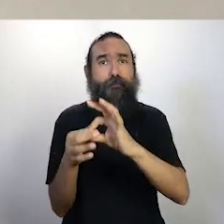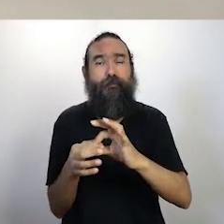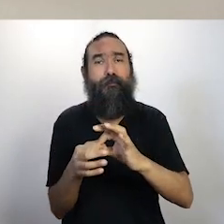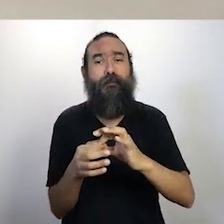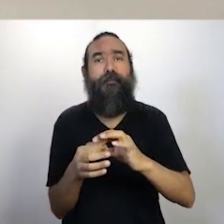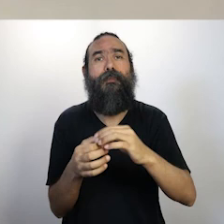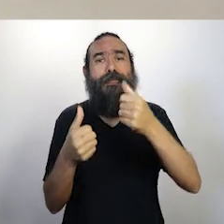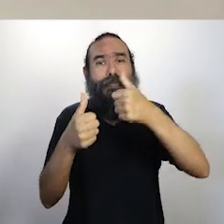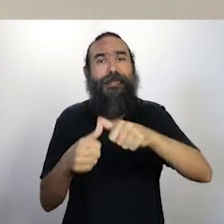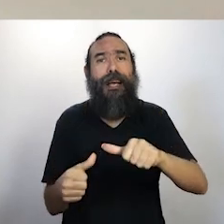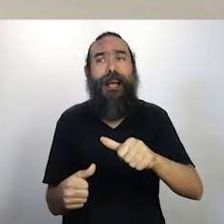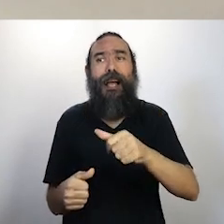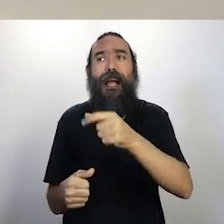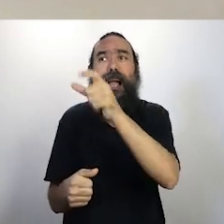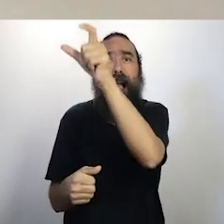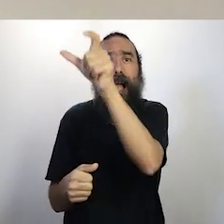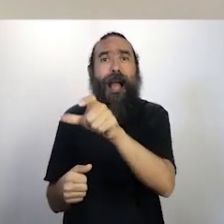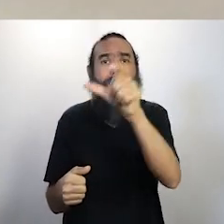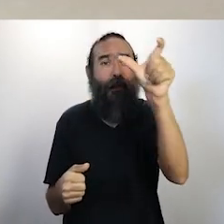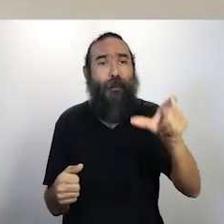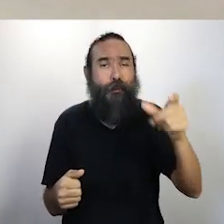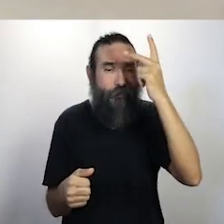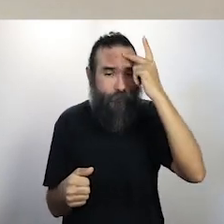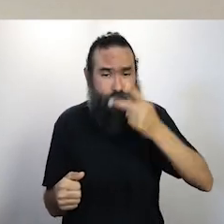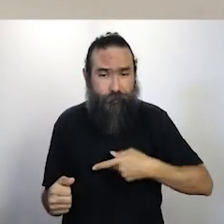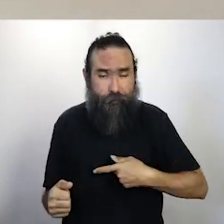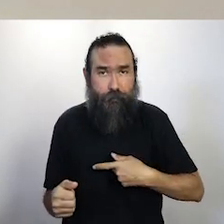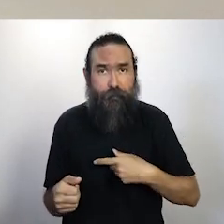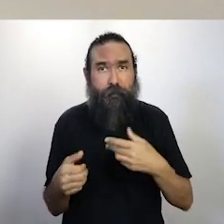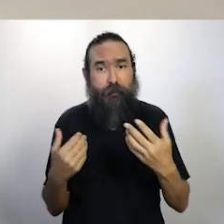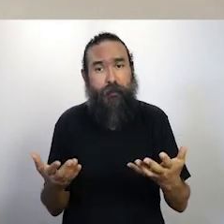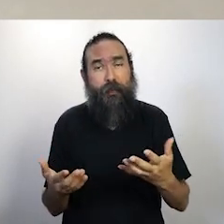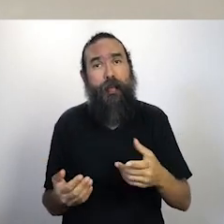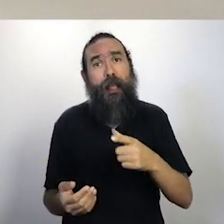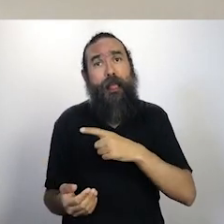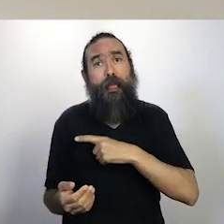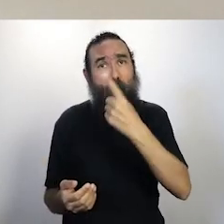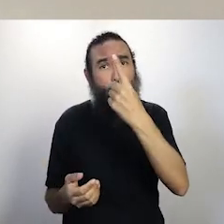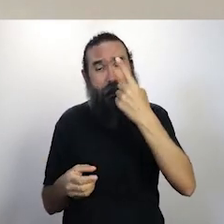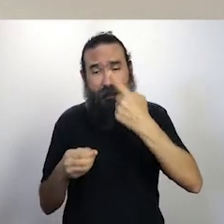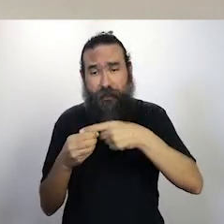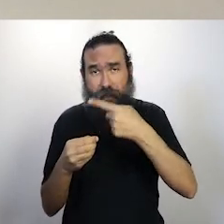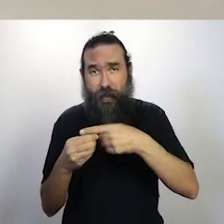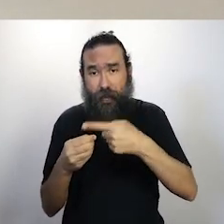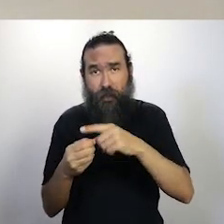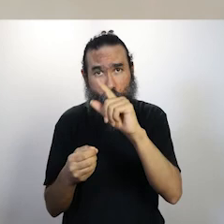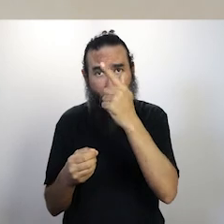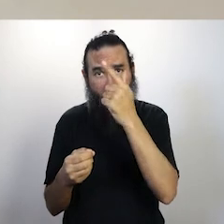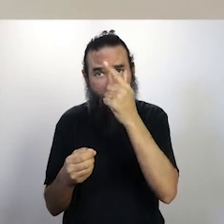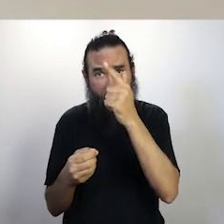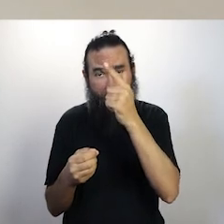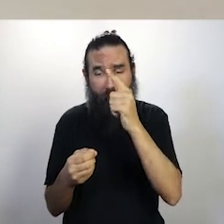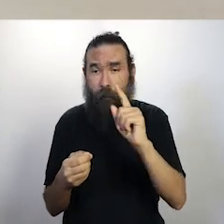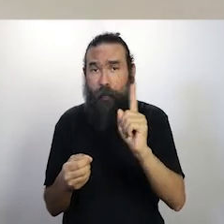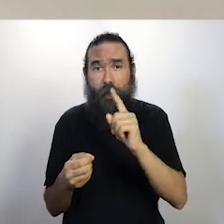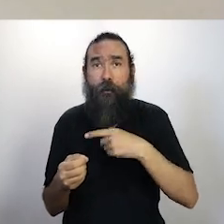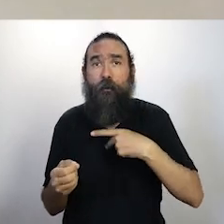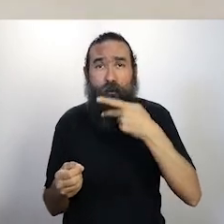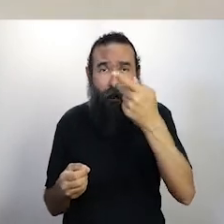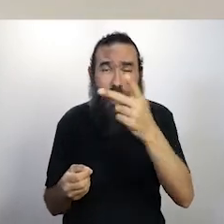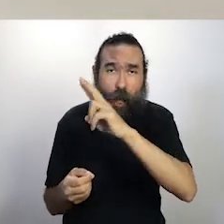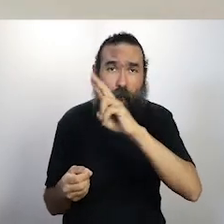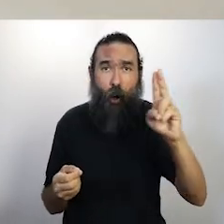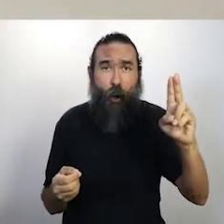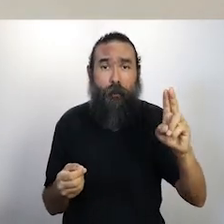prefeito diz que se o recurso não beneficia espaços públicos de cultura e teatros públicos e grupos